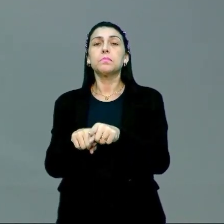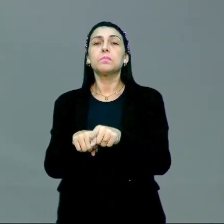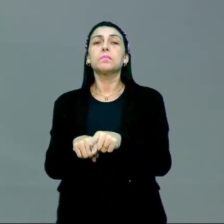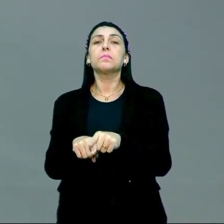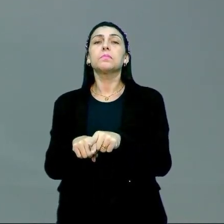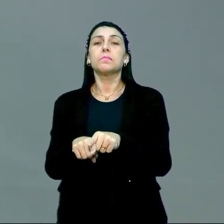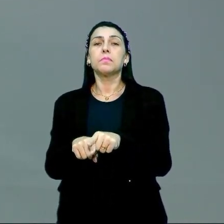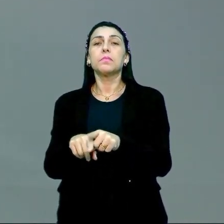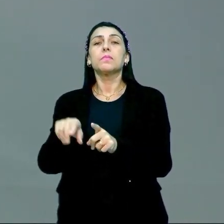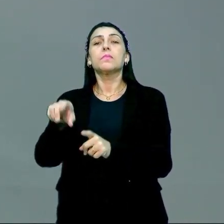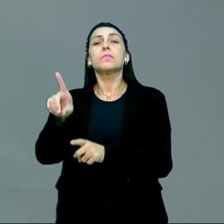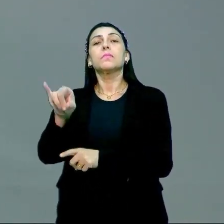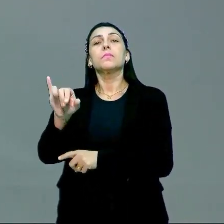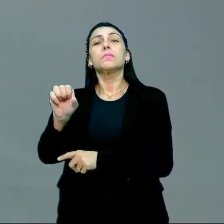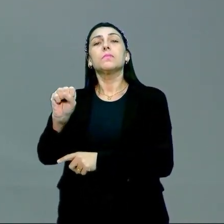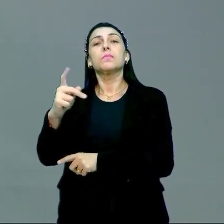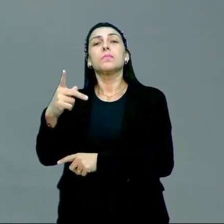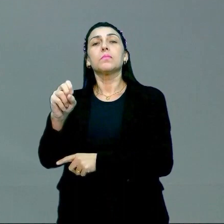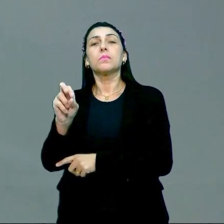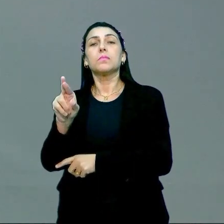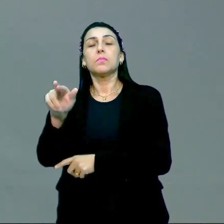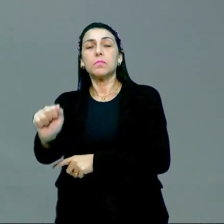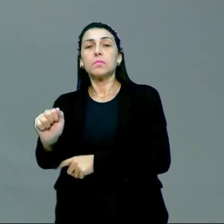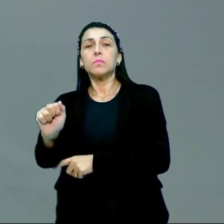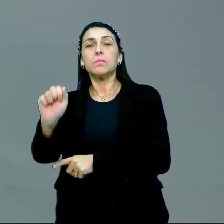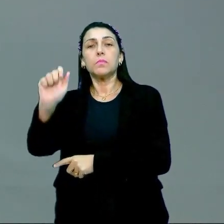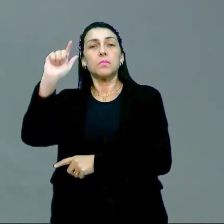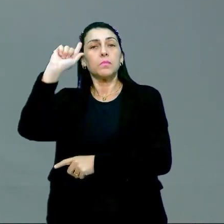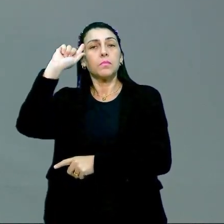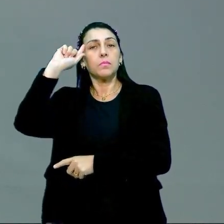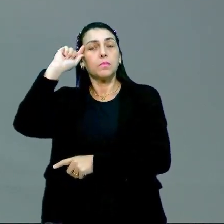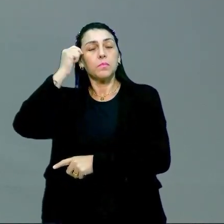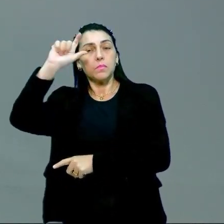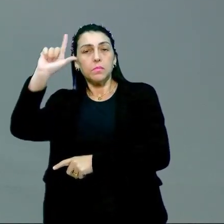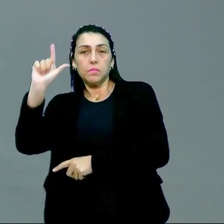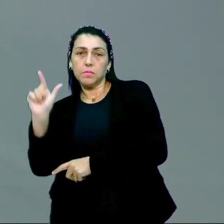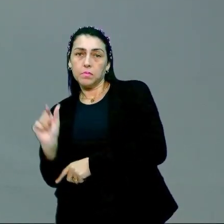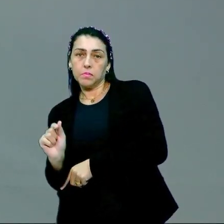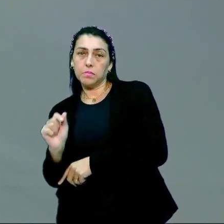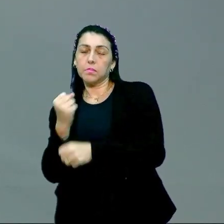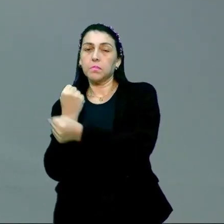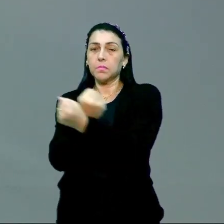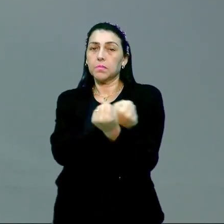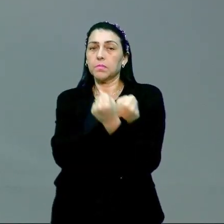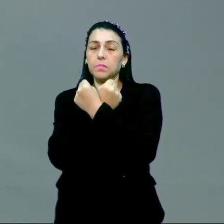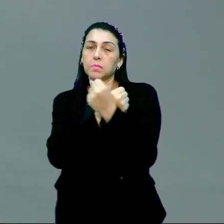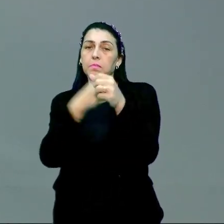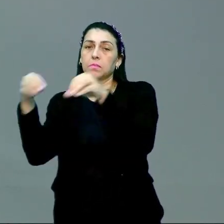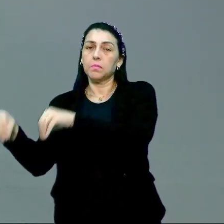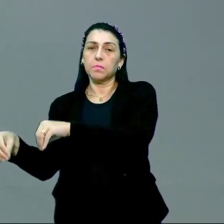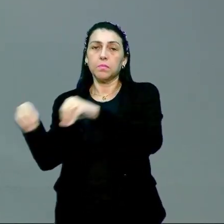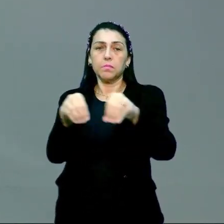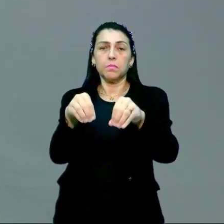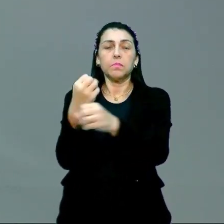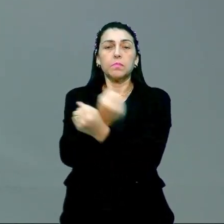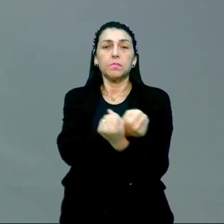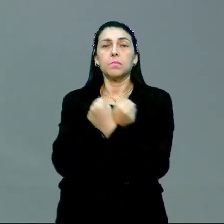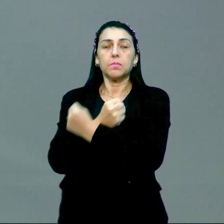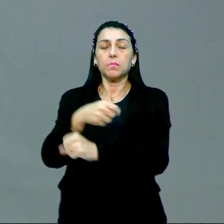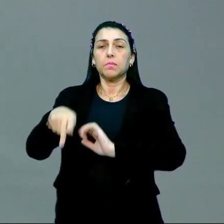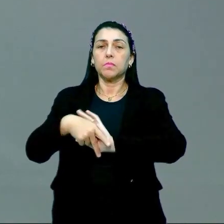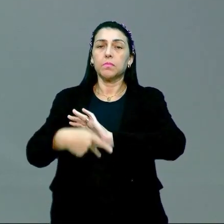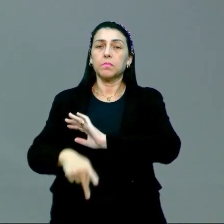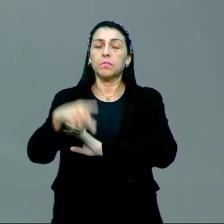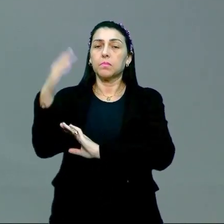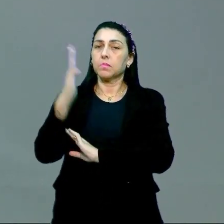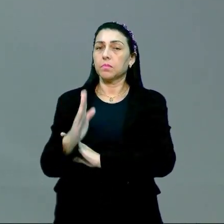a diáspora africana, né? A migração forçada de negros africanos para serem escravizados aqui no